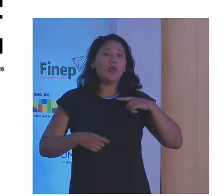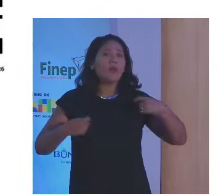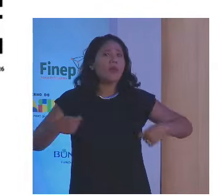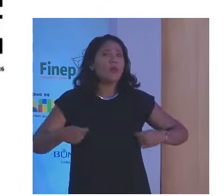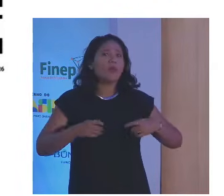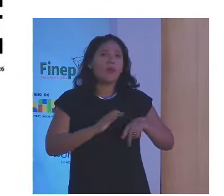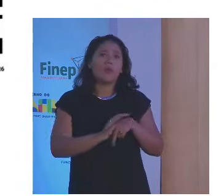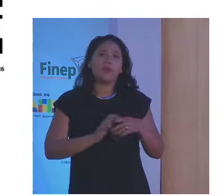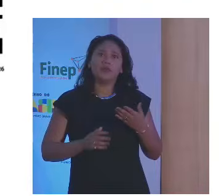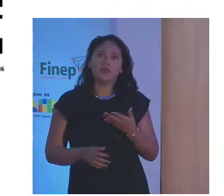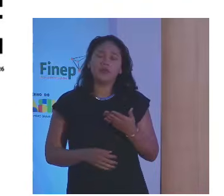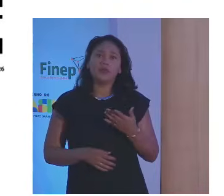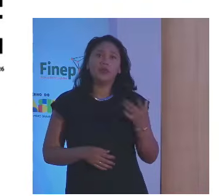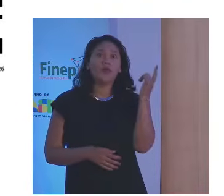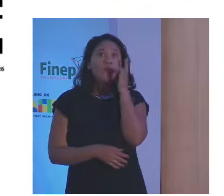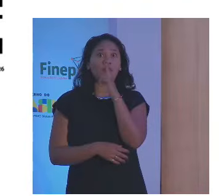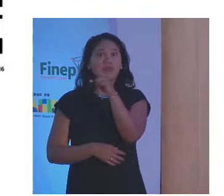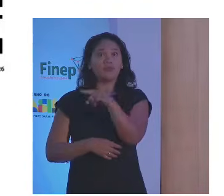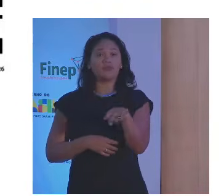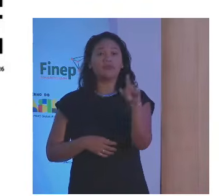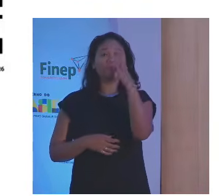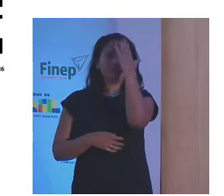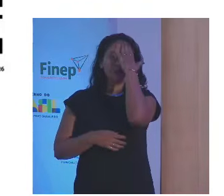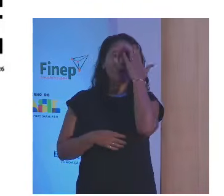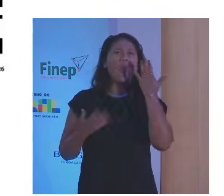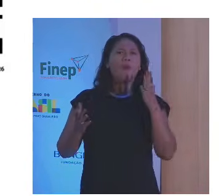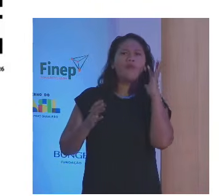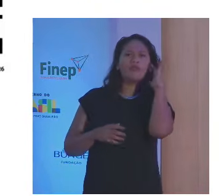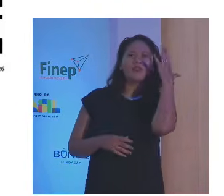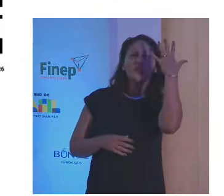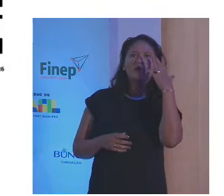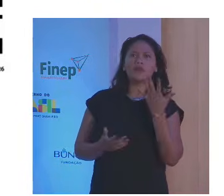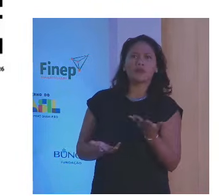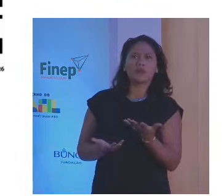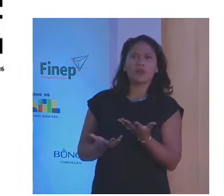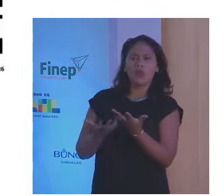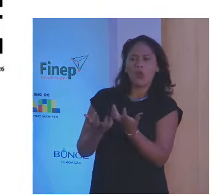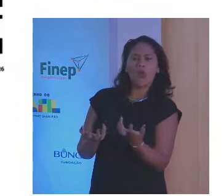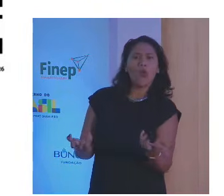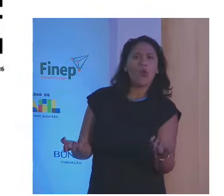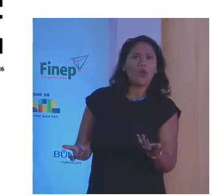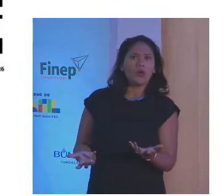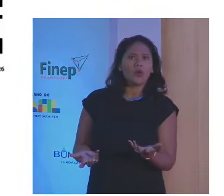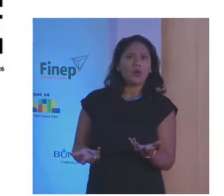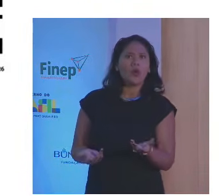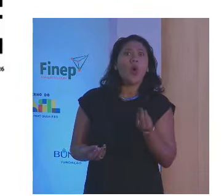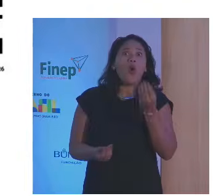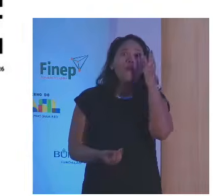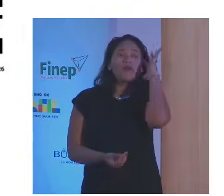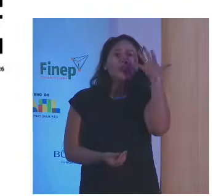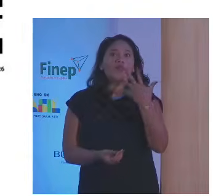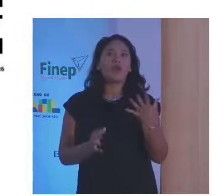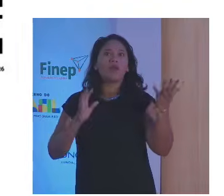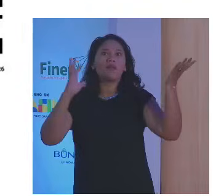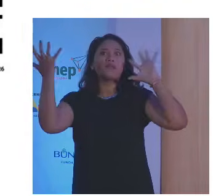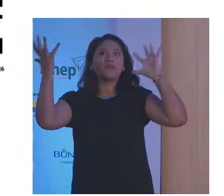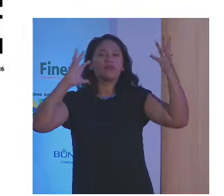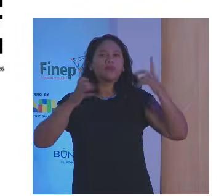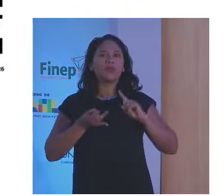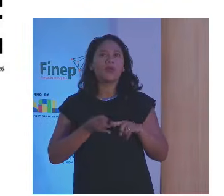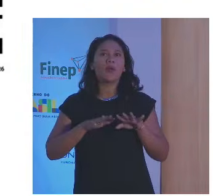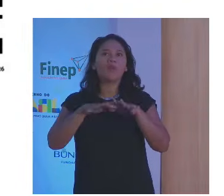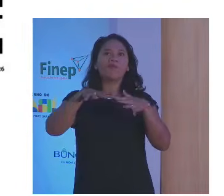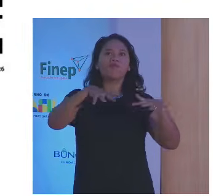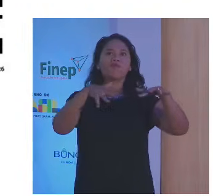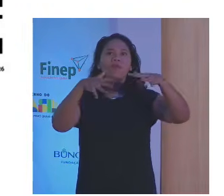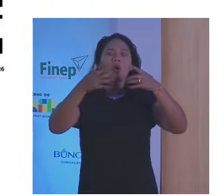da diplomacia para que vocês respondam como é que vai resolver a morte dos corais, né? Como é que vai resolver a mudança climática, o aumento do